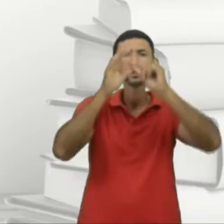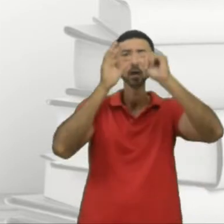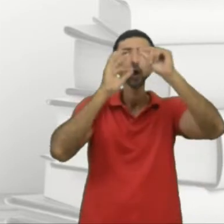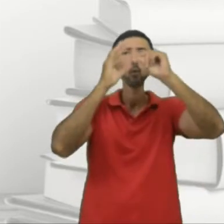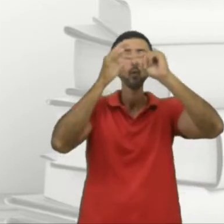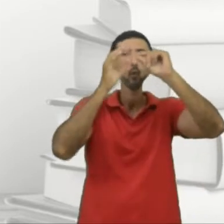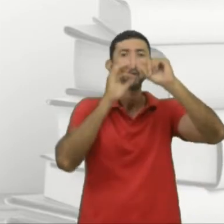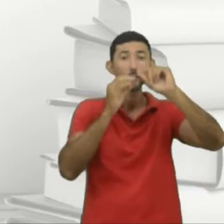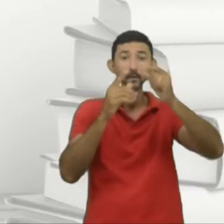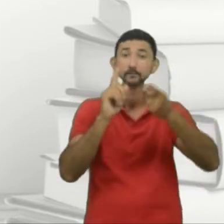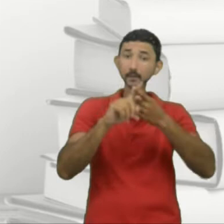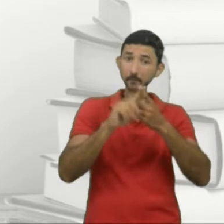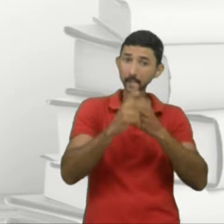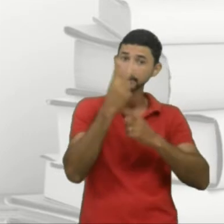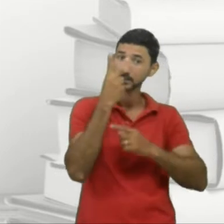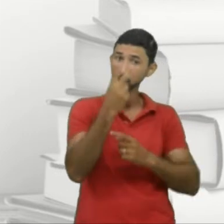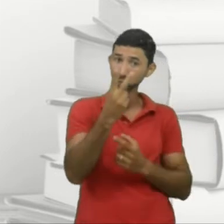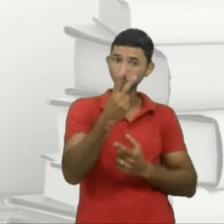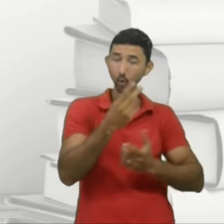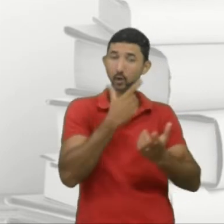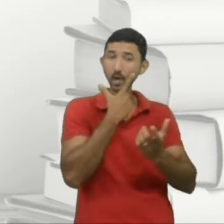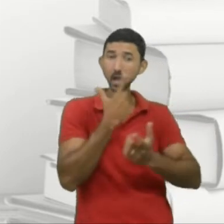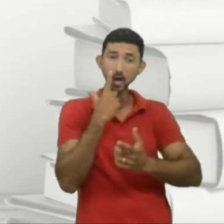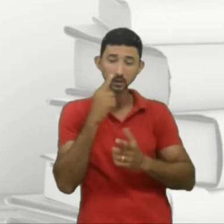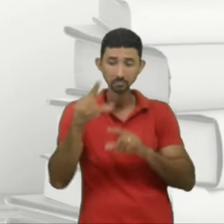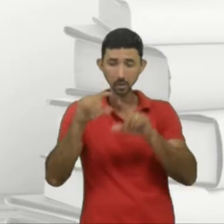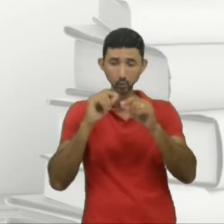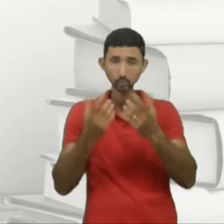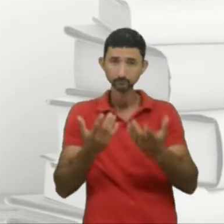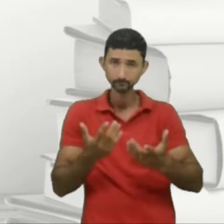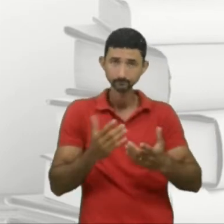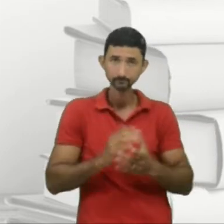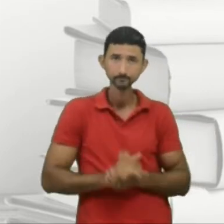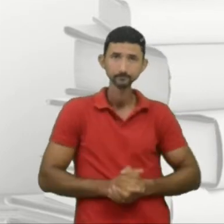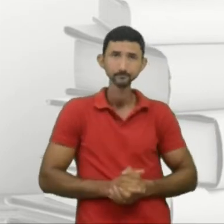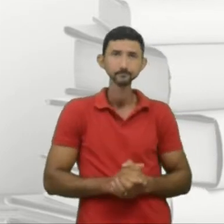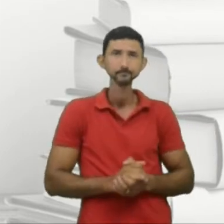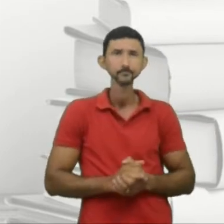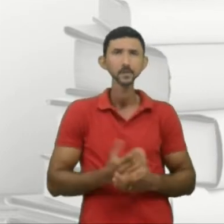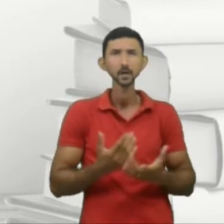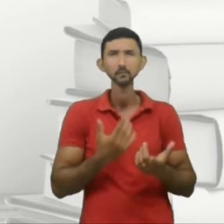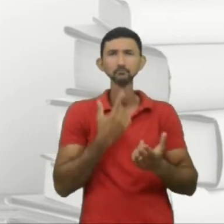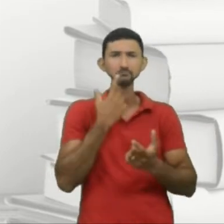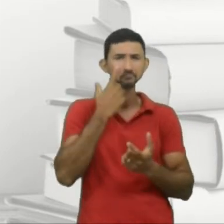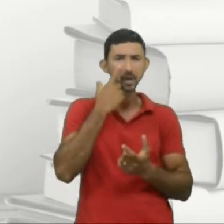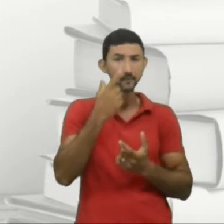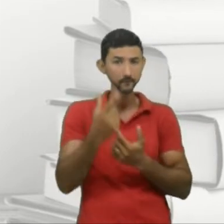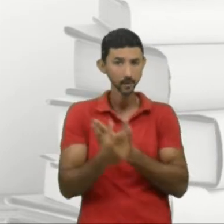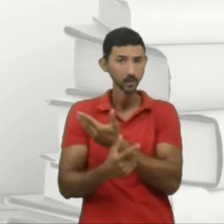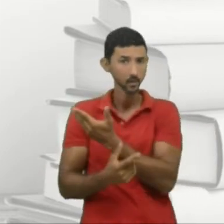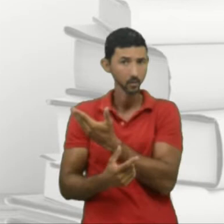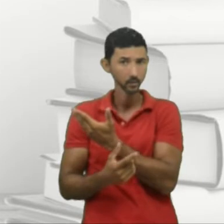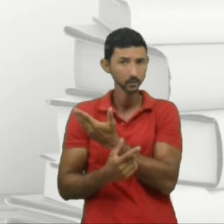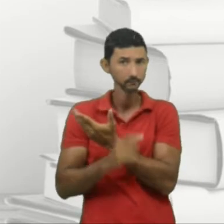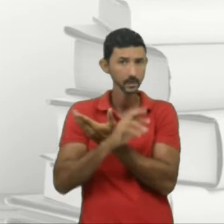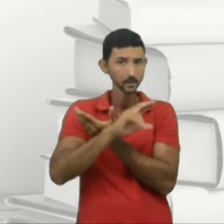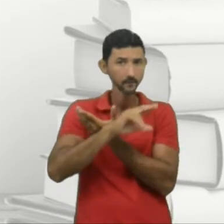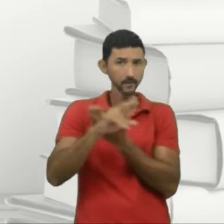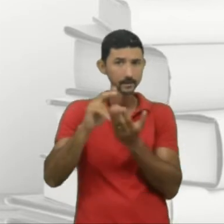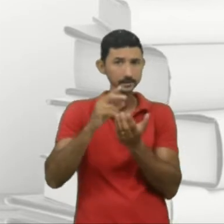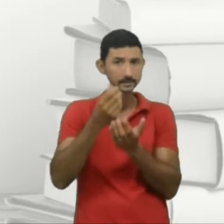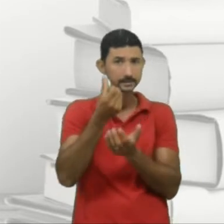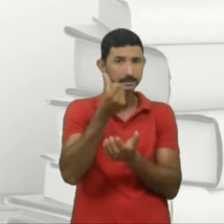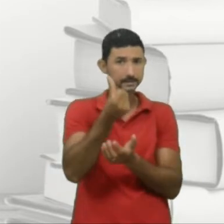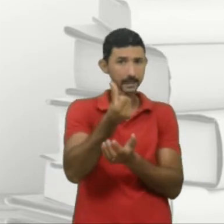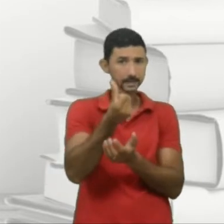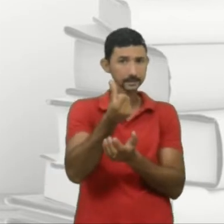também tem duas opções de lanche. Então, você vai verificar que existem 6